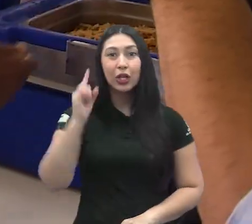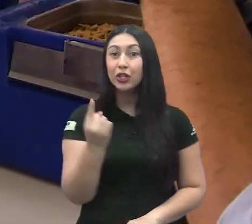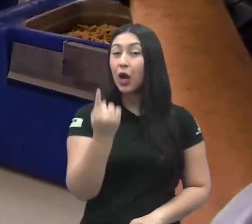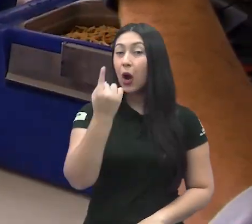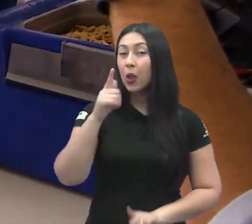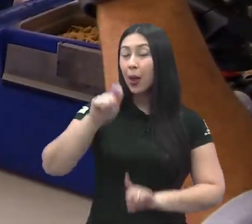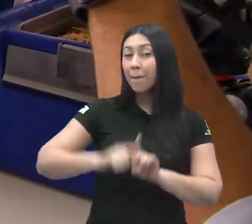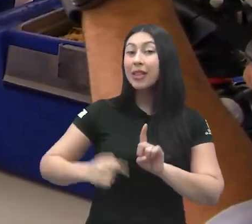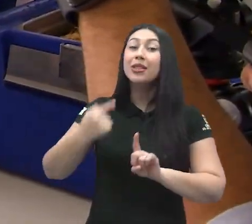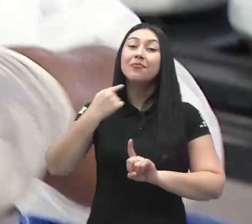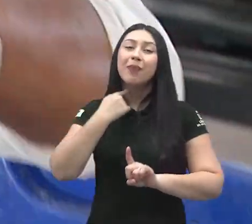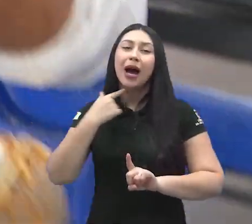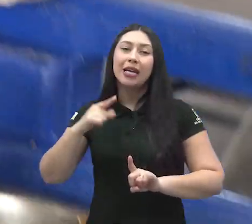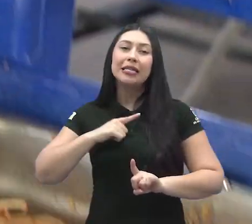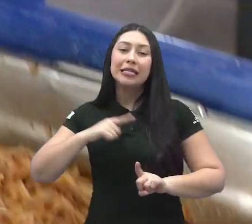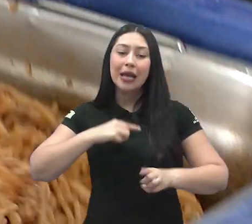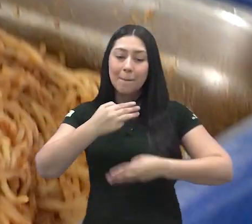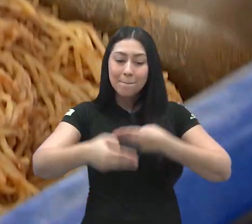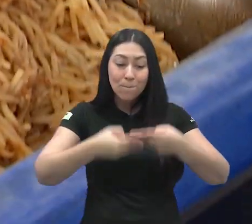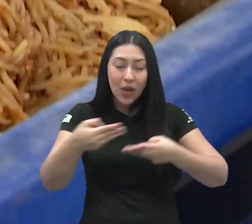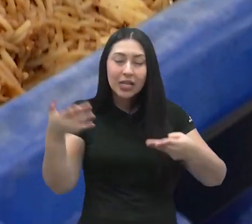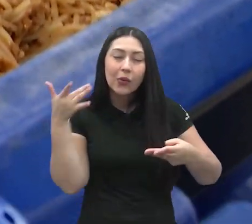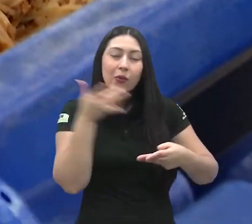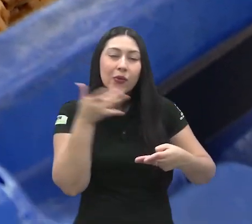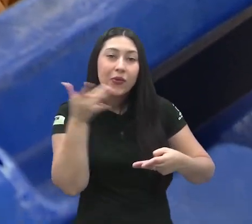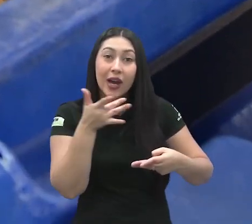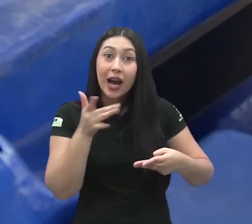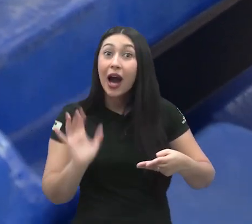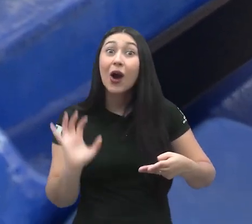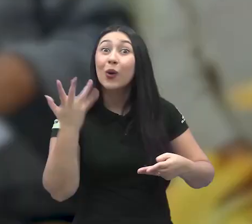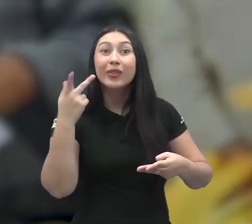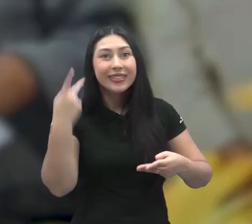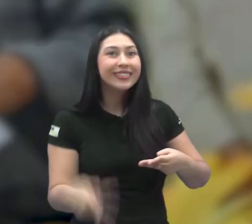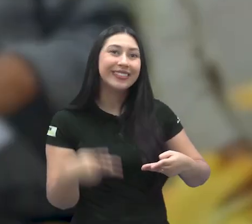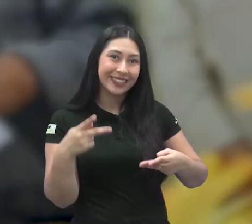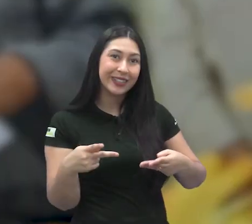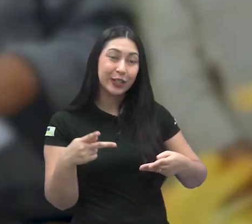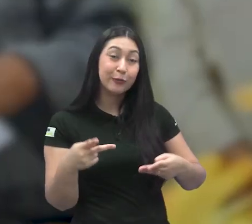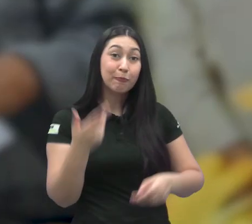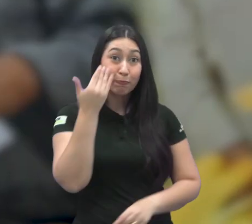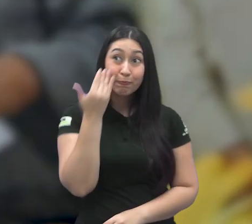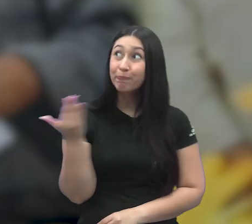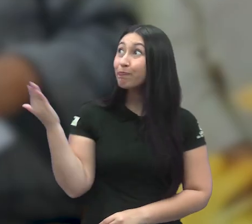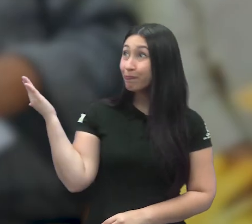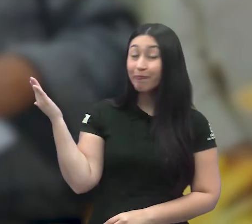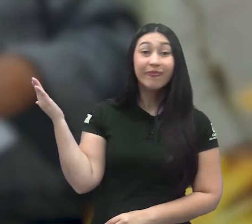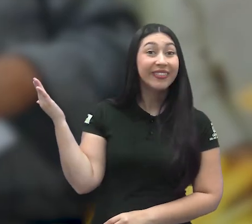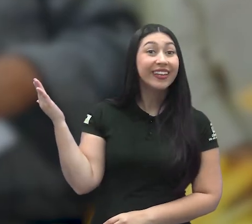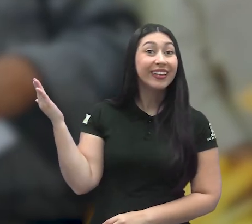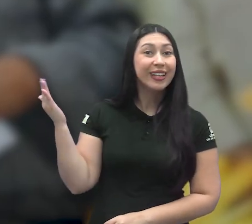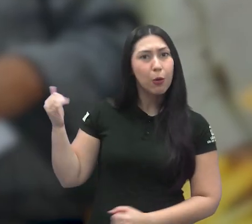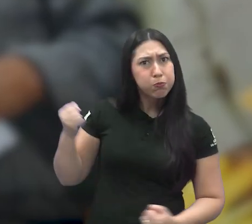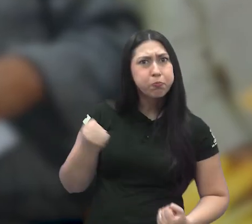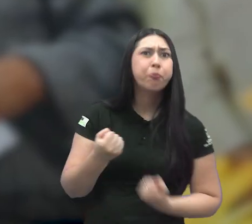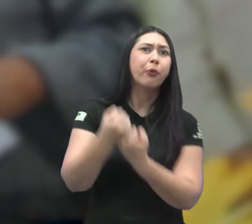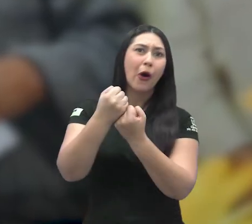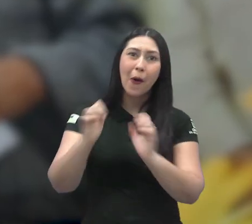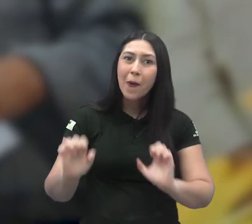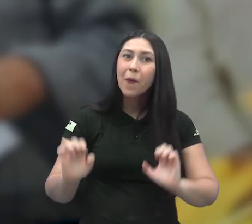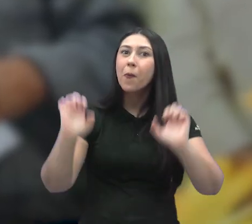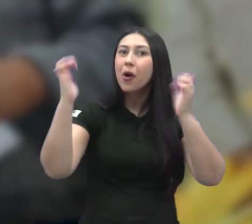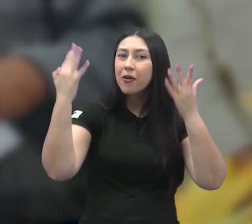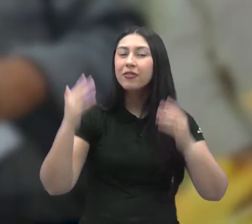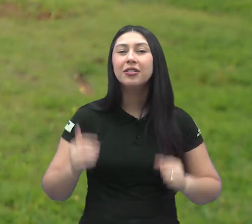com distribuição da deliciosa macarronada, acontece aqui. Seu Zé Carlos foi um dos grandes apoiadores